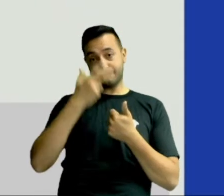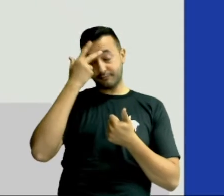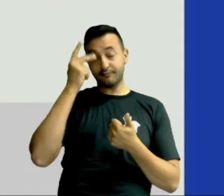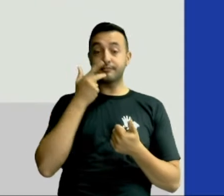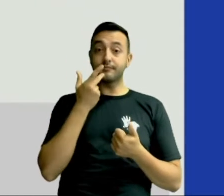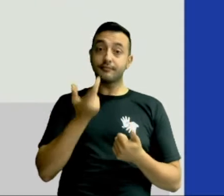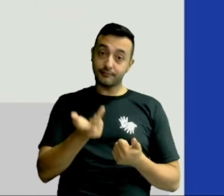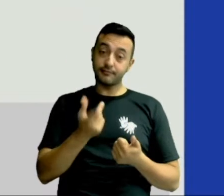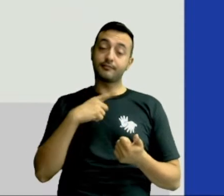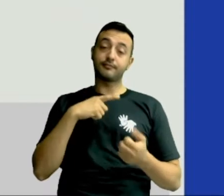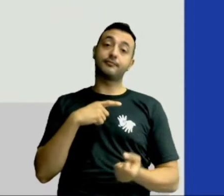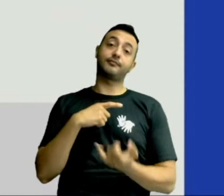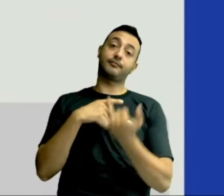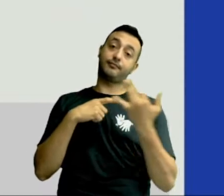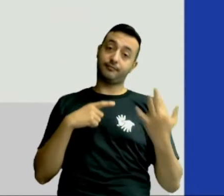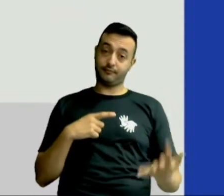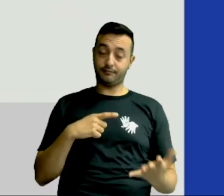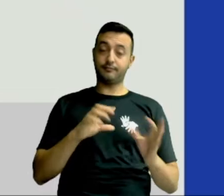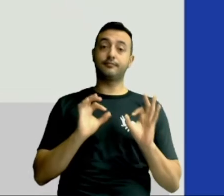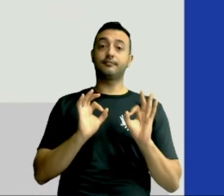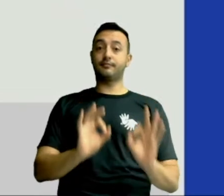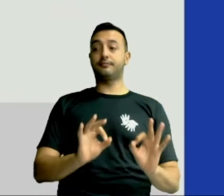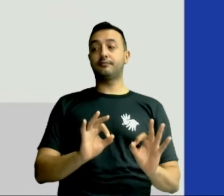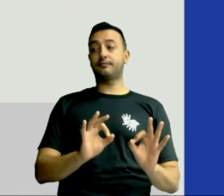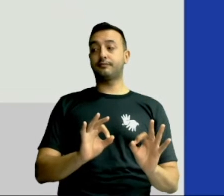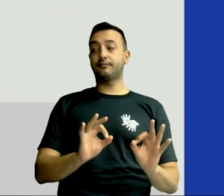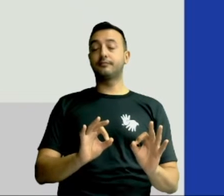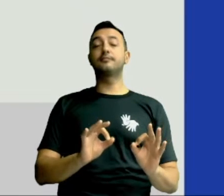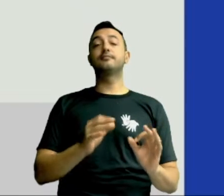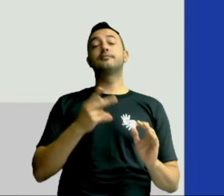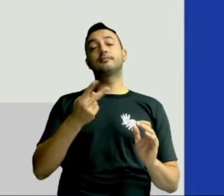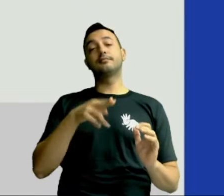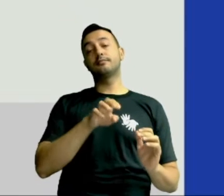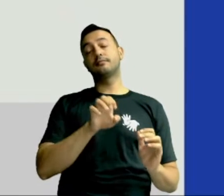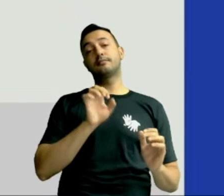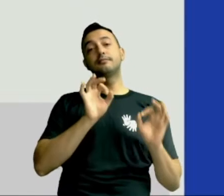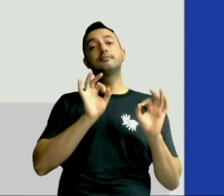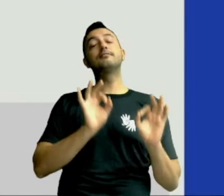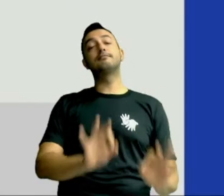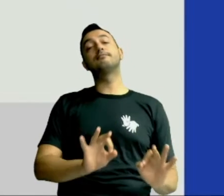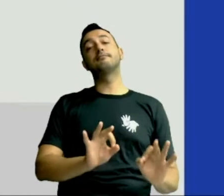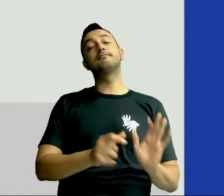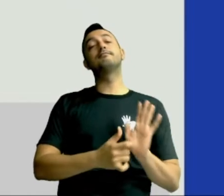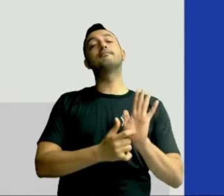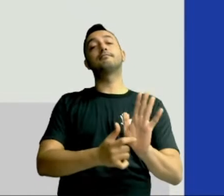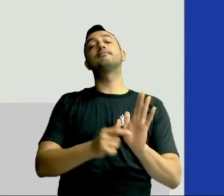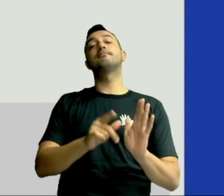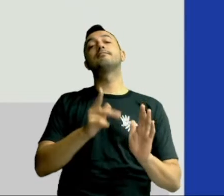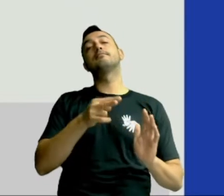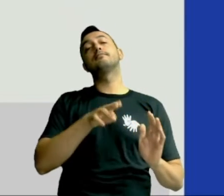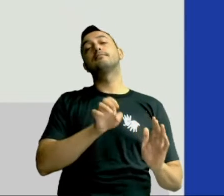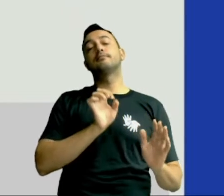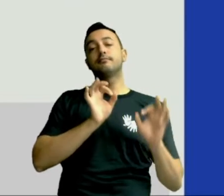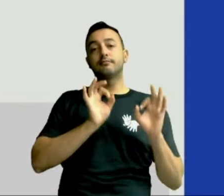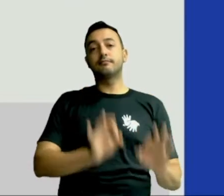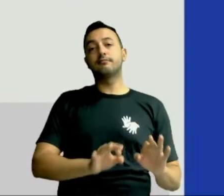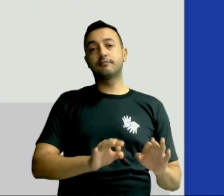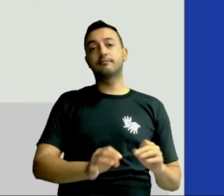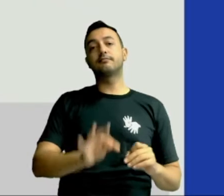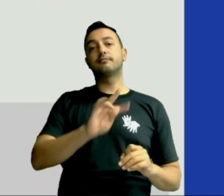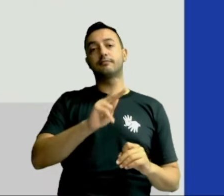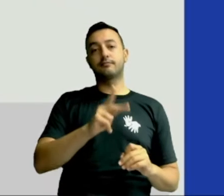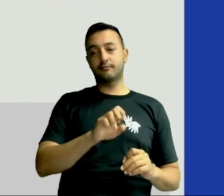pessoa que fala eles estão no plural obviamente o pronome correto o demonstrative pronoun correto